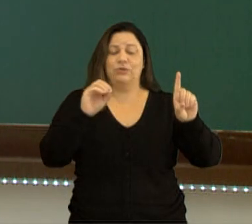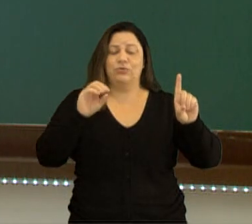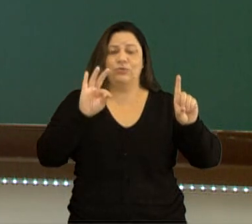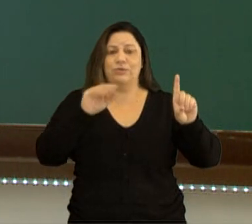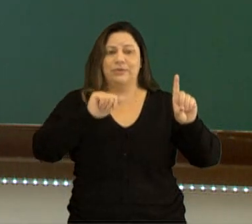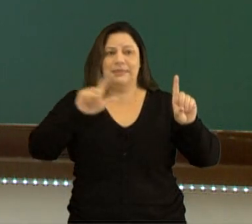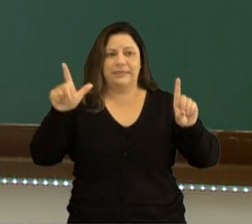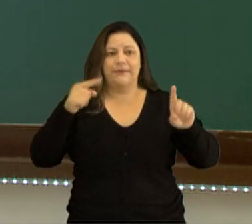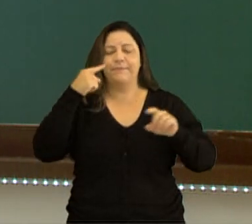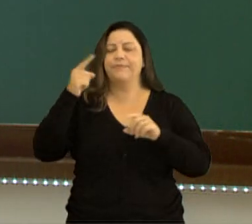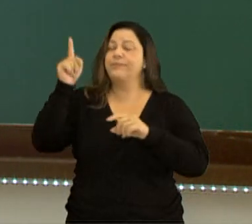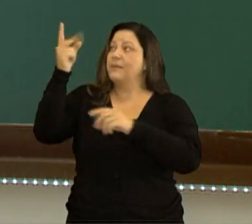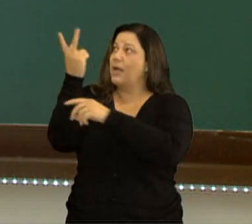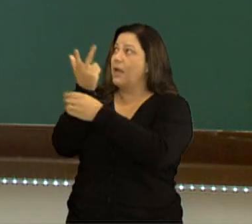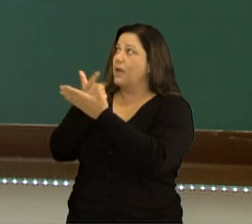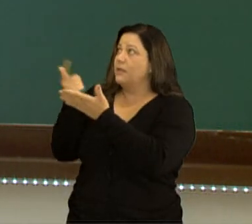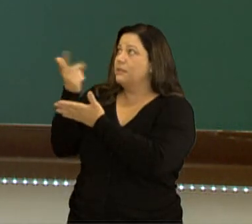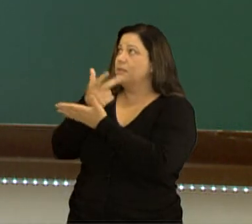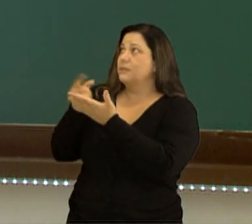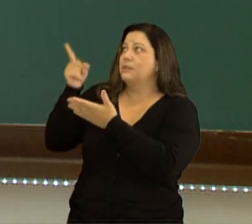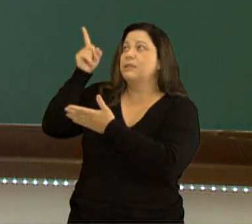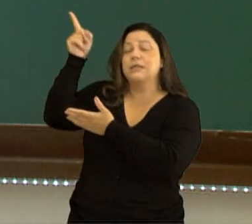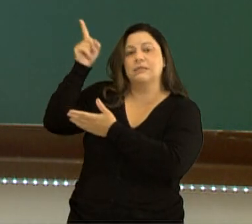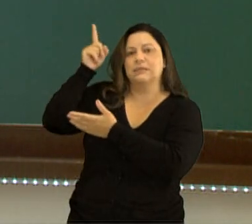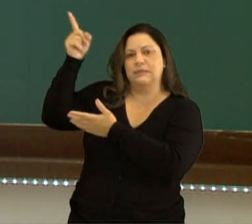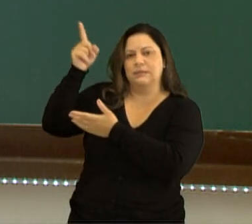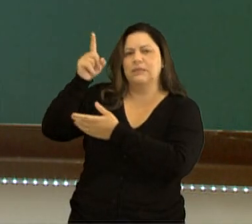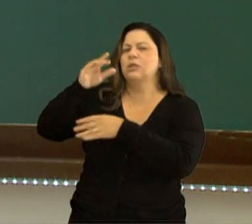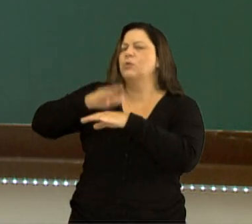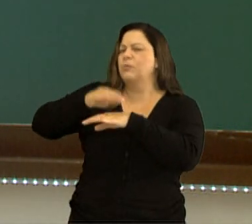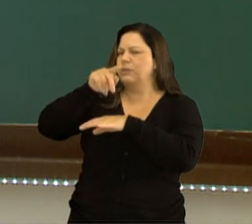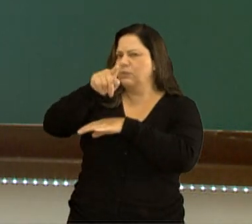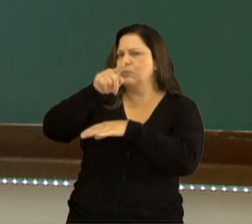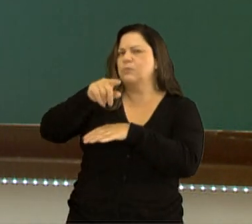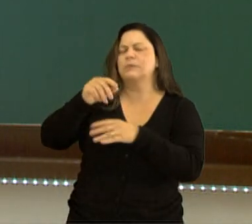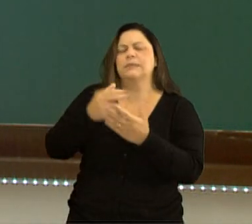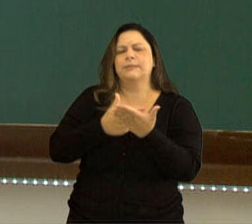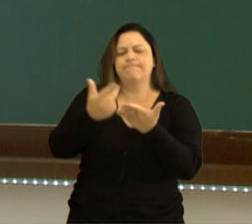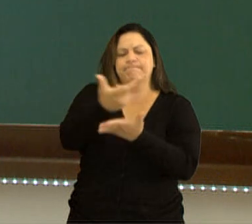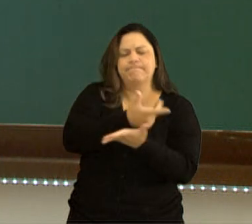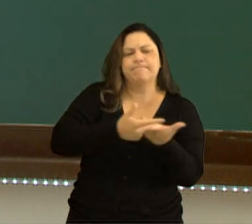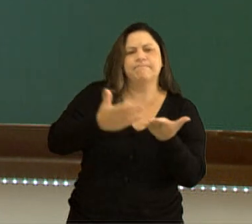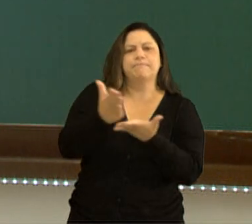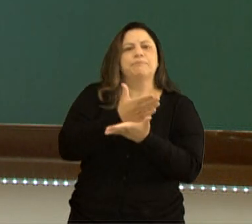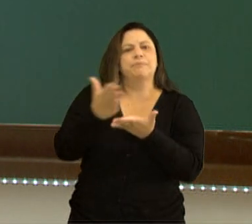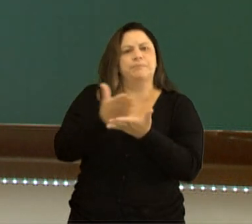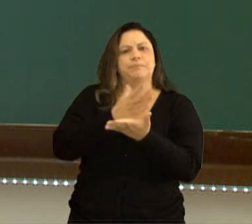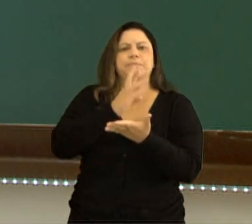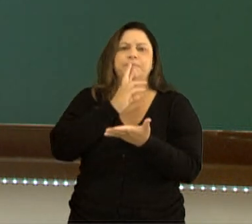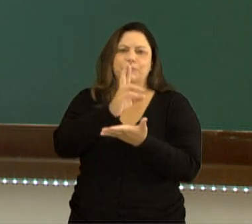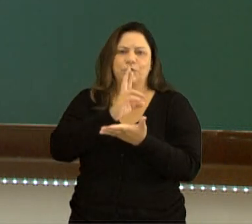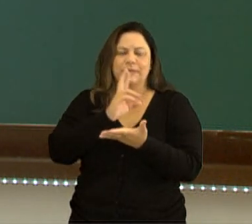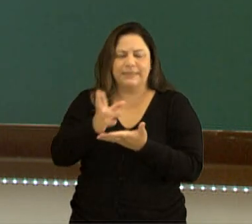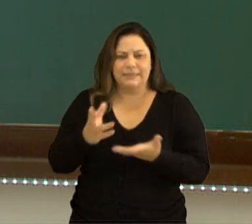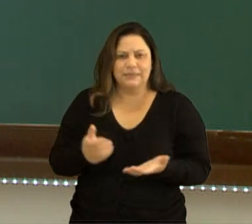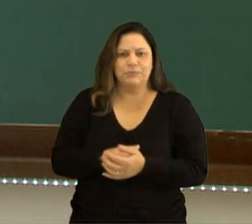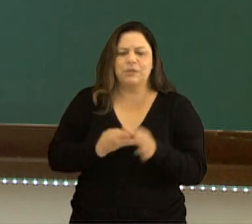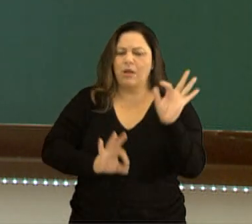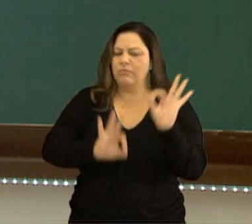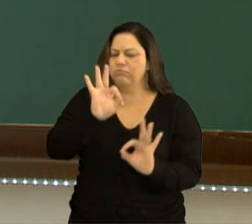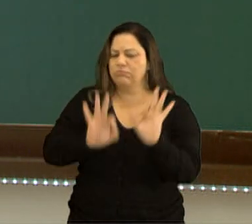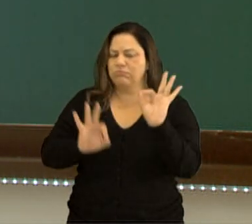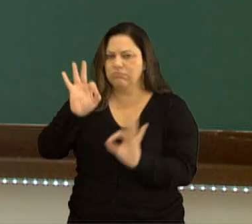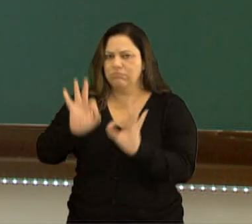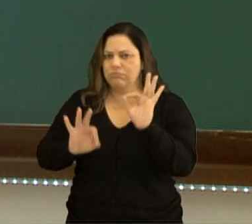que não tivesse dado esse desenho já, seria bom fazer o esquema do desenho para poder resolver o exercício. Então agora organize